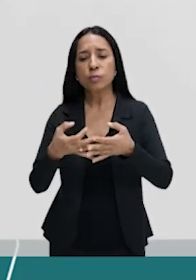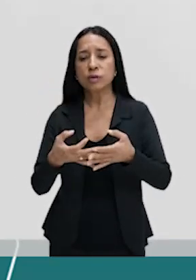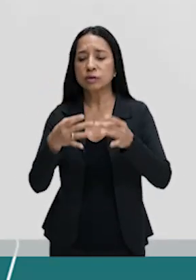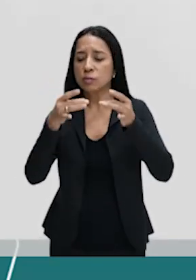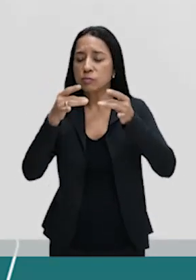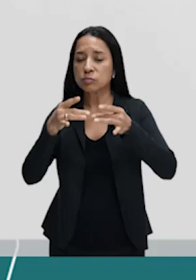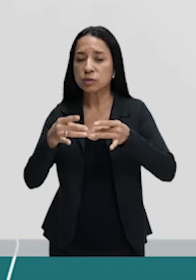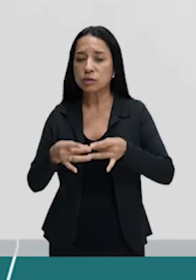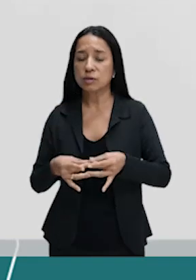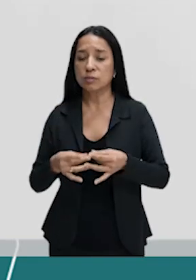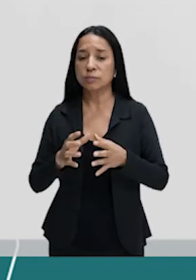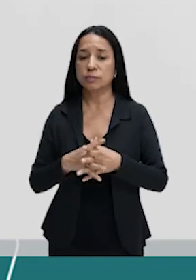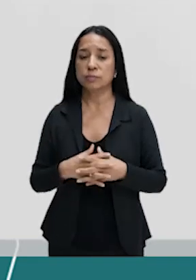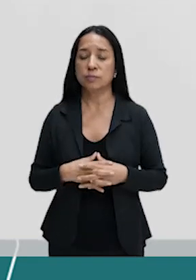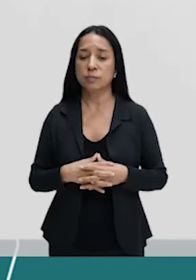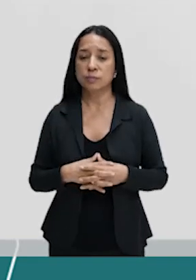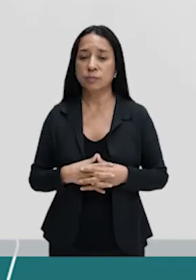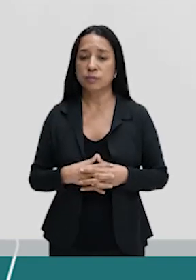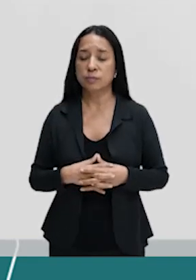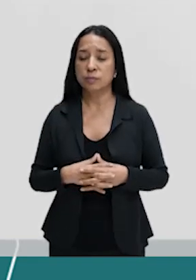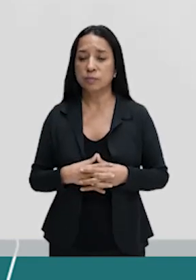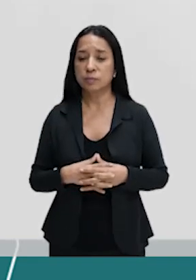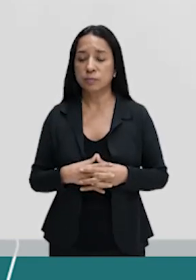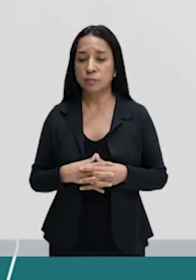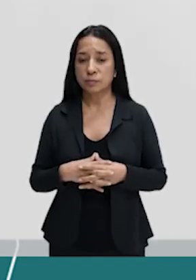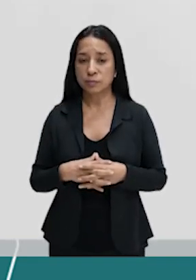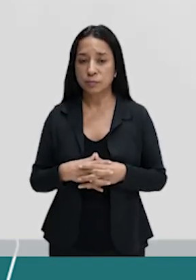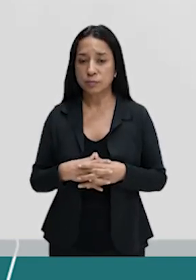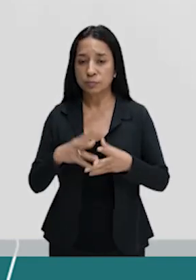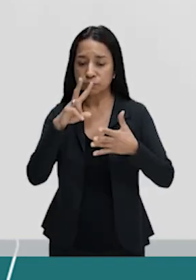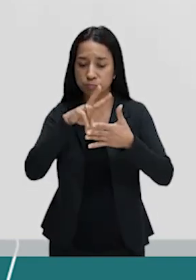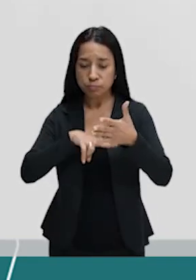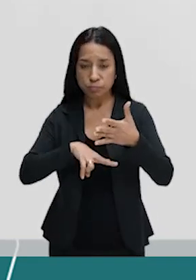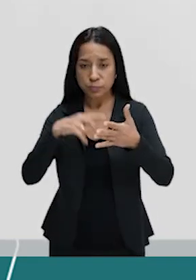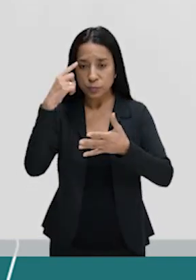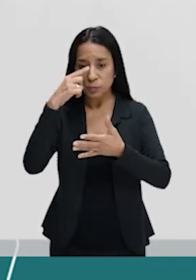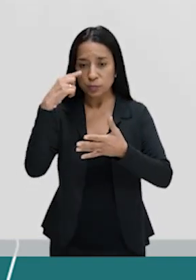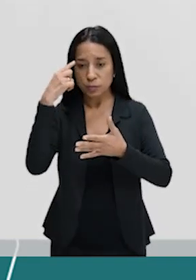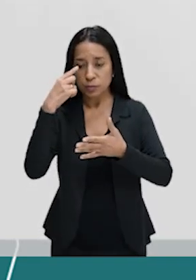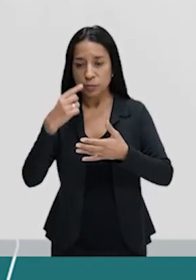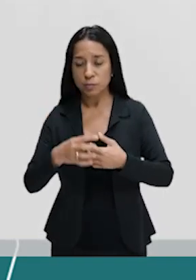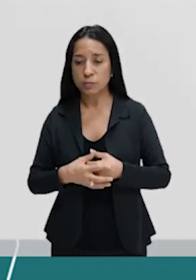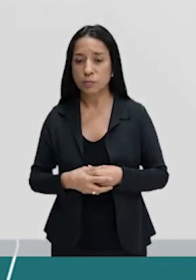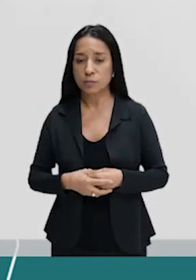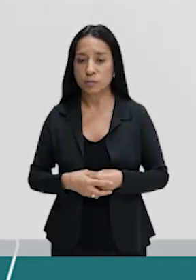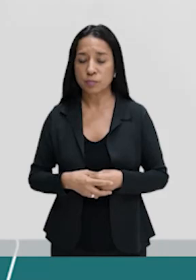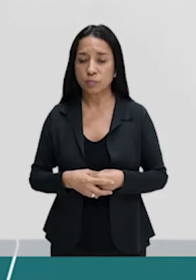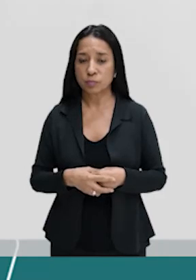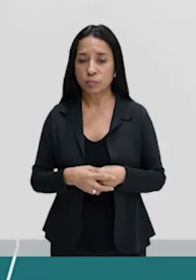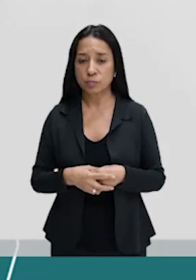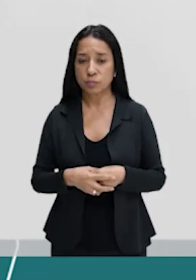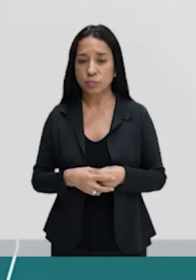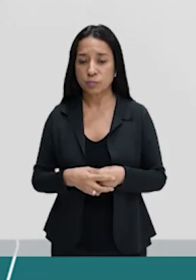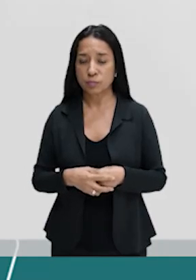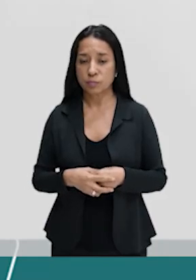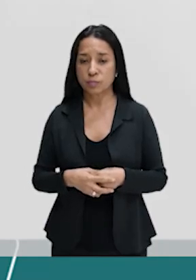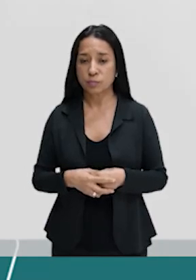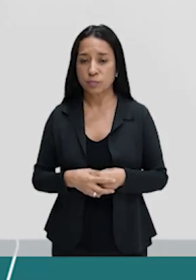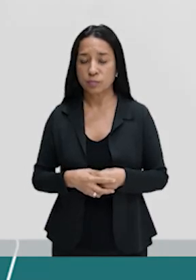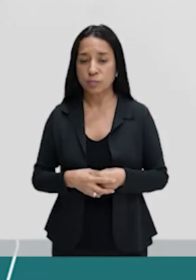tienes. Él tiene, nosotros tenemos, vosotros tenéis, ellos